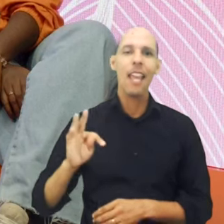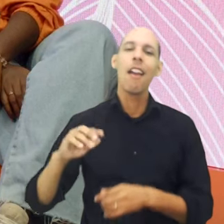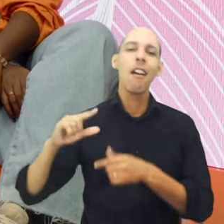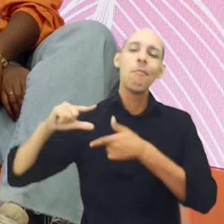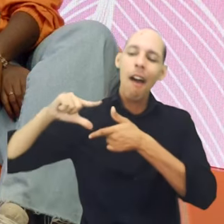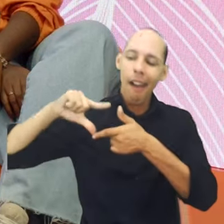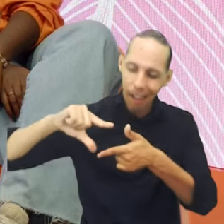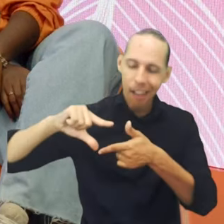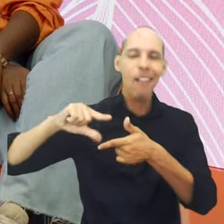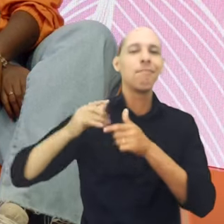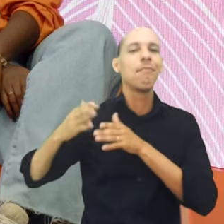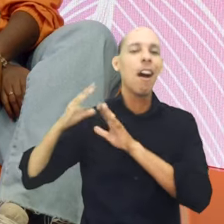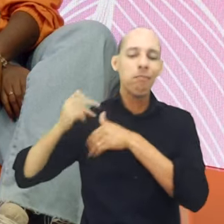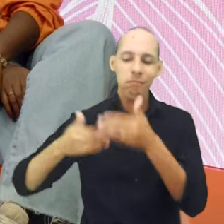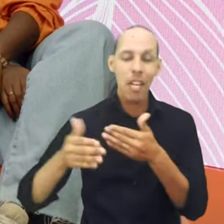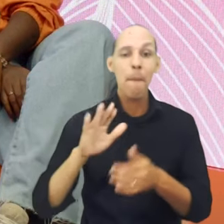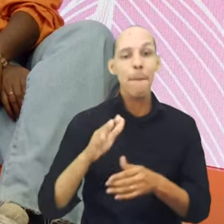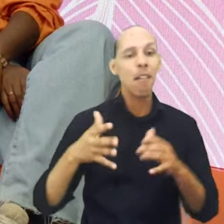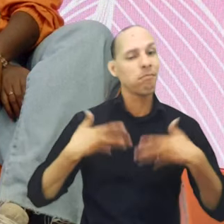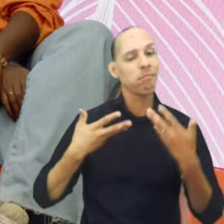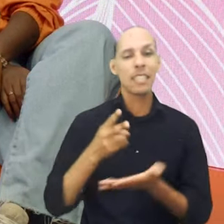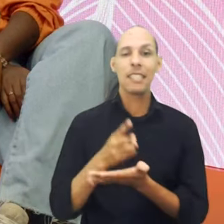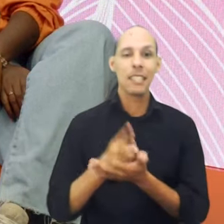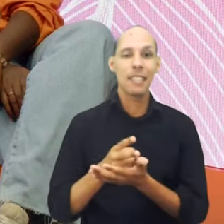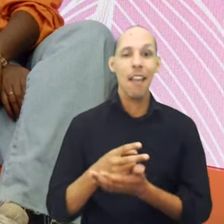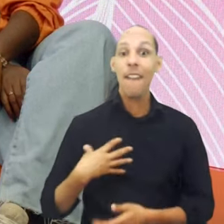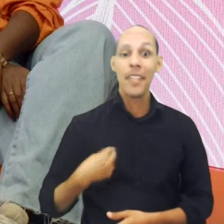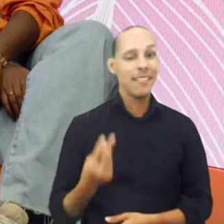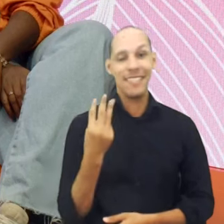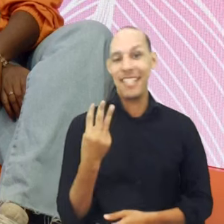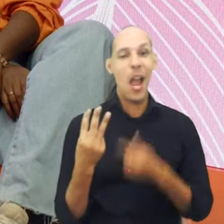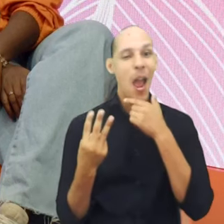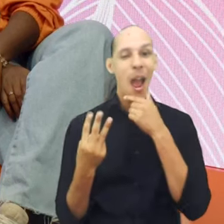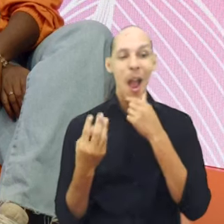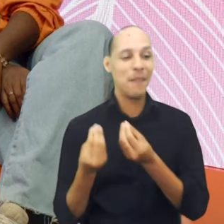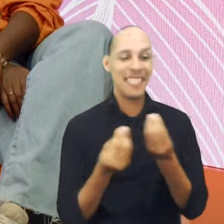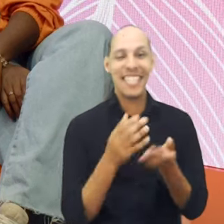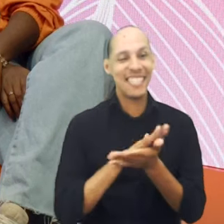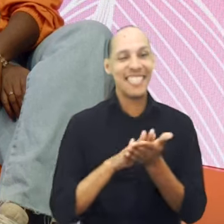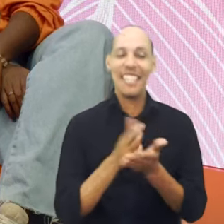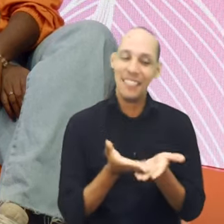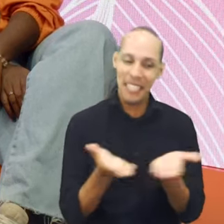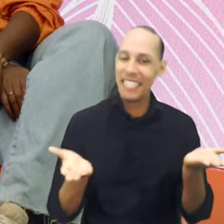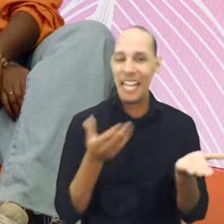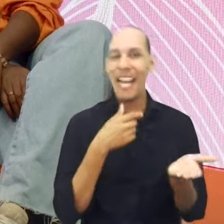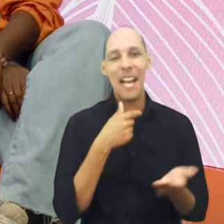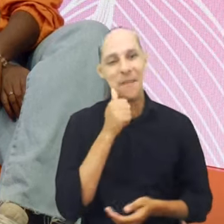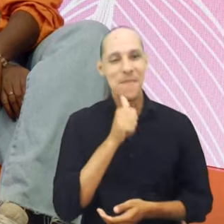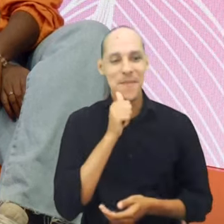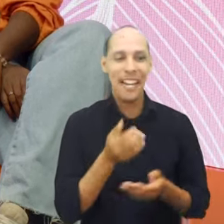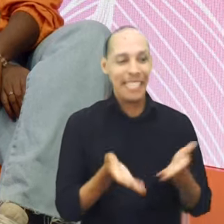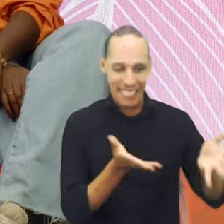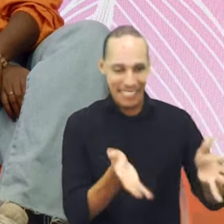ele sempre foi de encorajar muito a gente. Não tem a opção do homem, ele só tem três mulheres. Entendi, é vocês três, mesmo, não tinha três